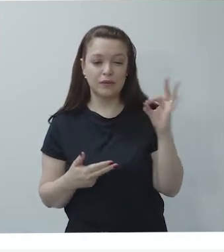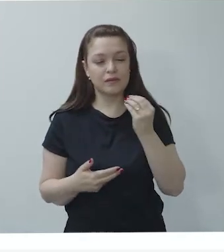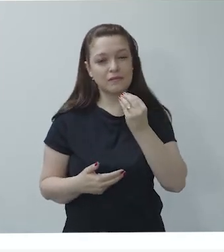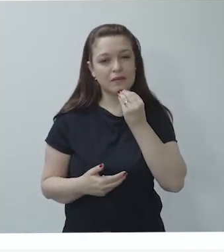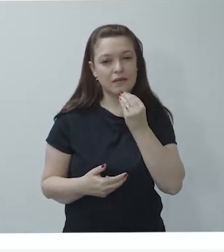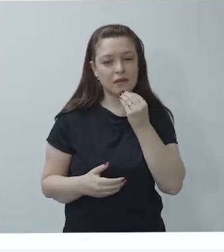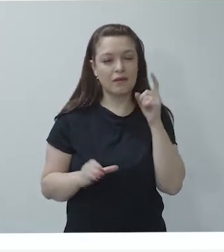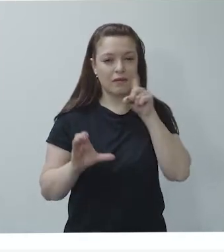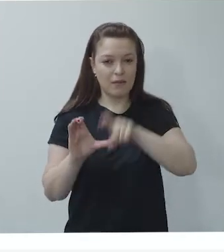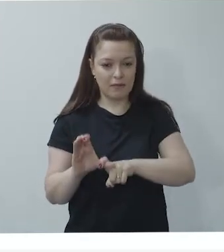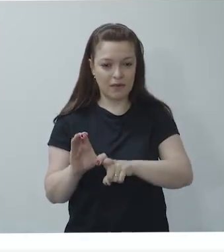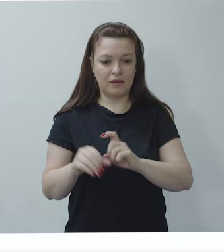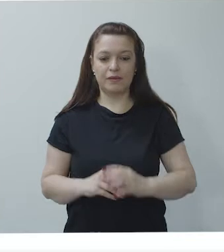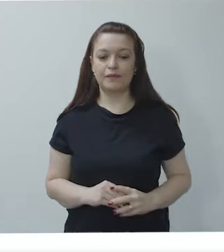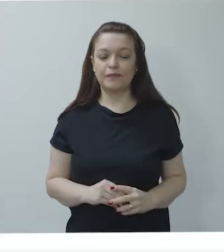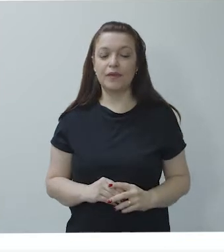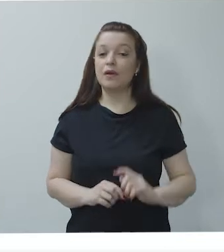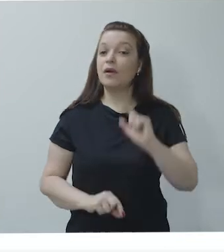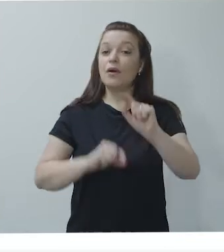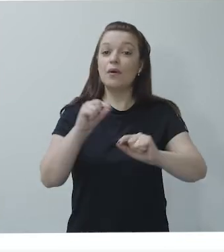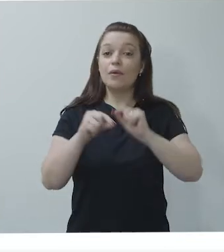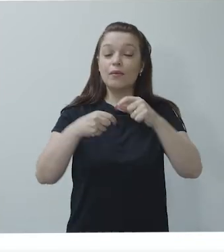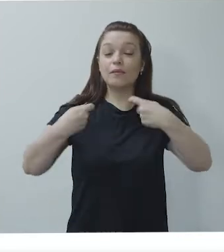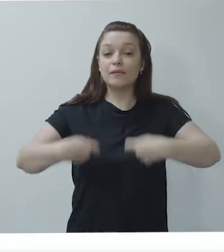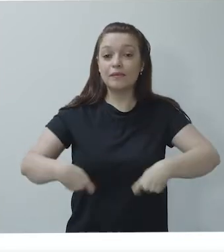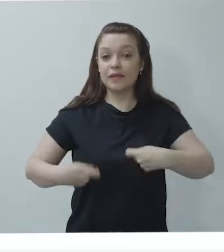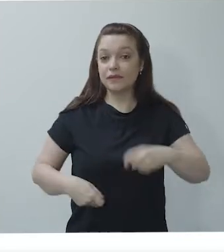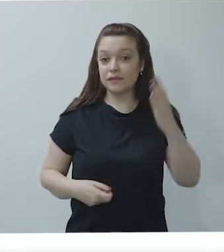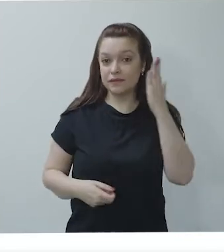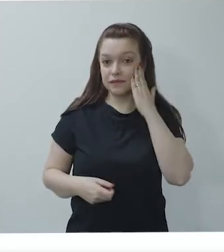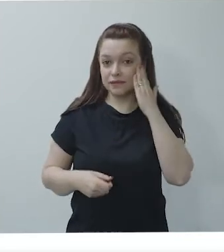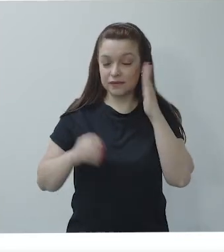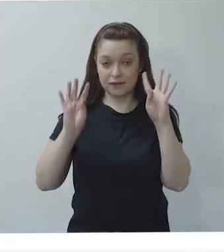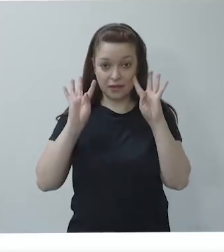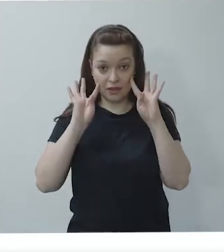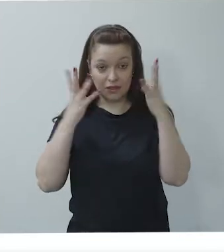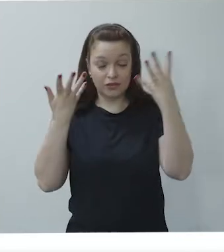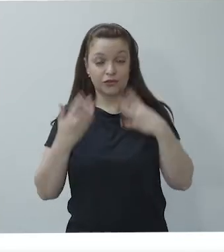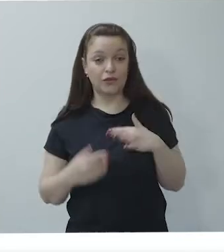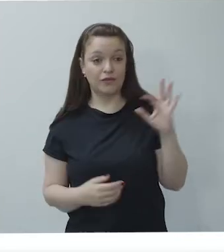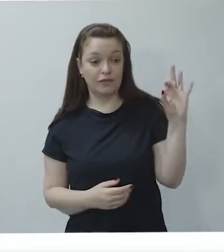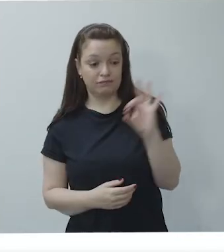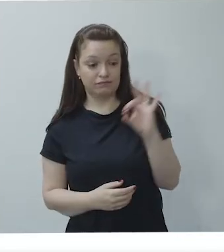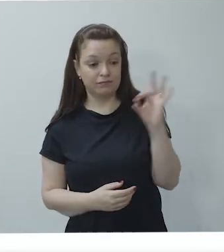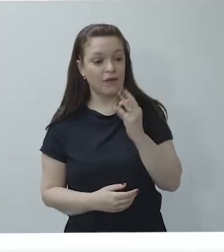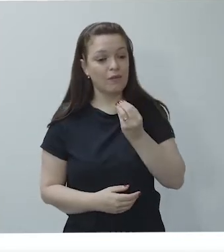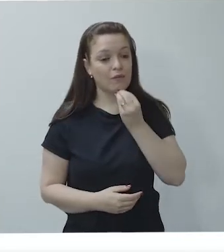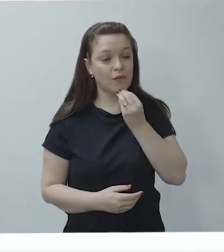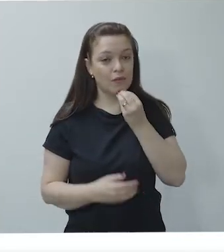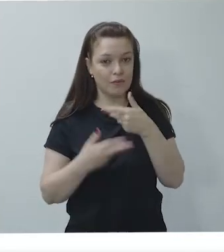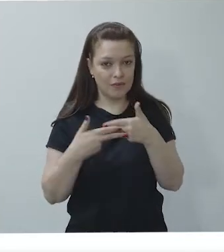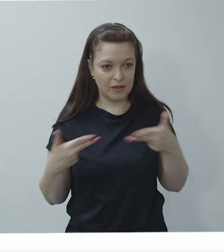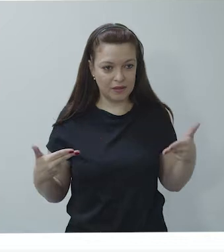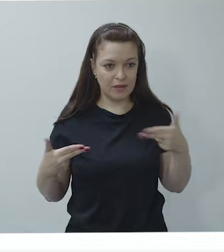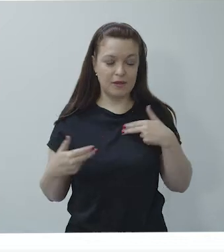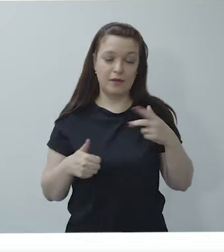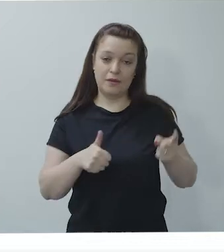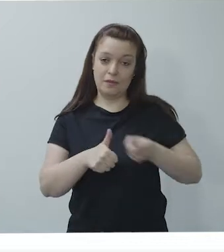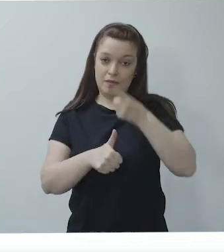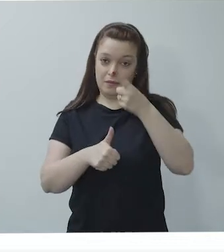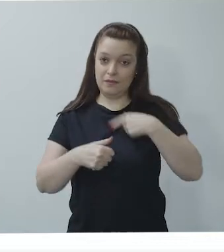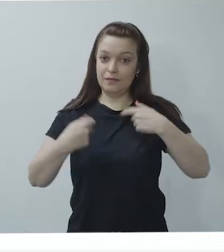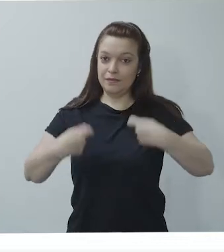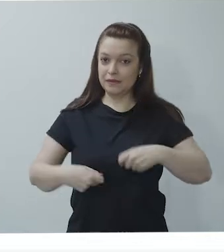que a gente precisa saber para resolver a probabilidade? Primeiro, nós precisamos saber